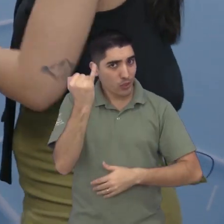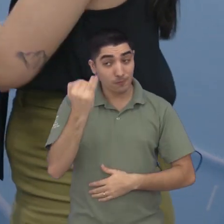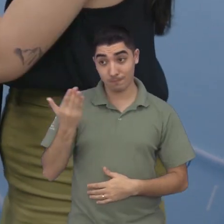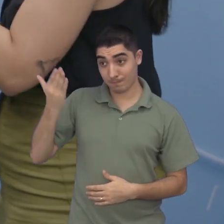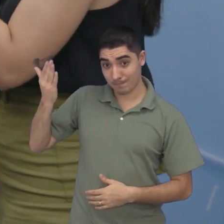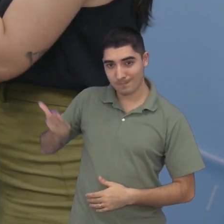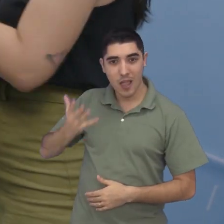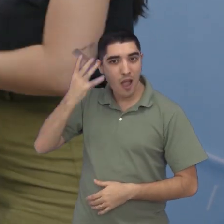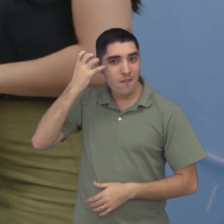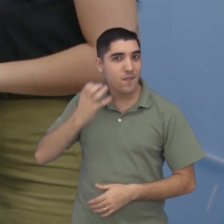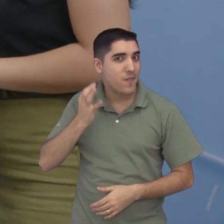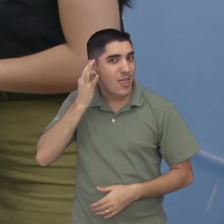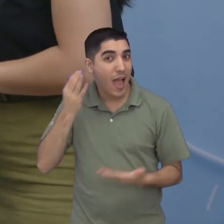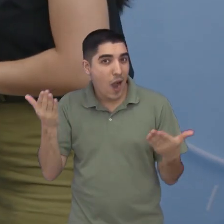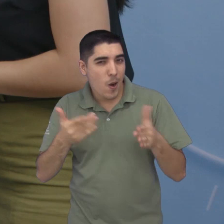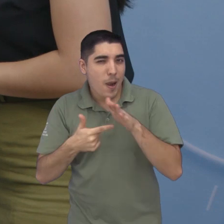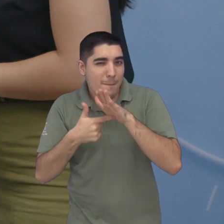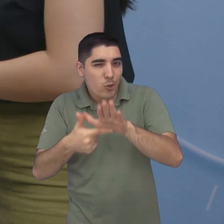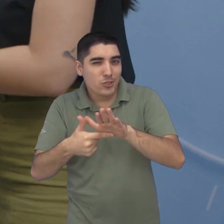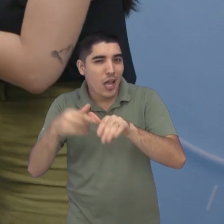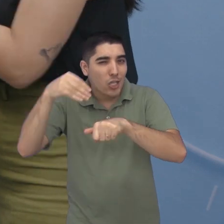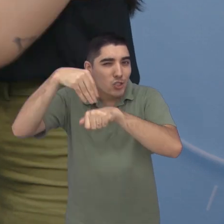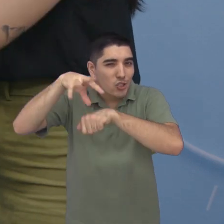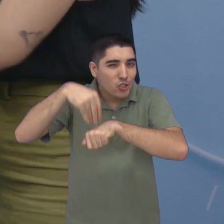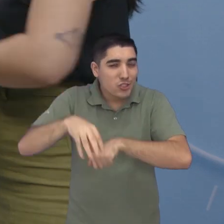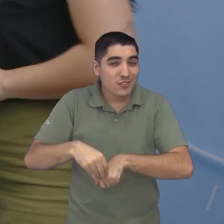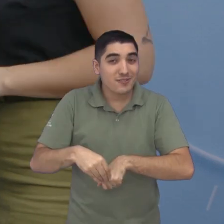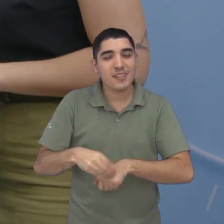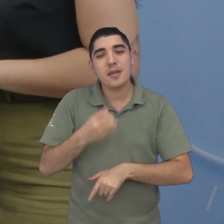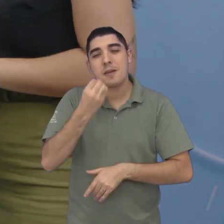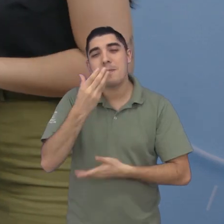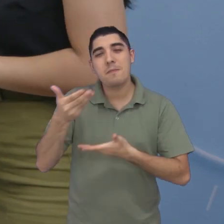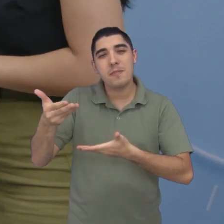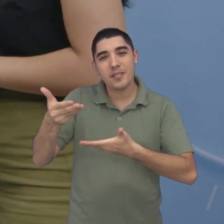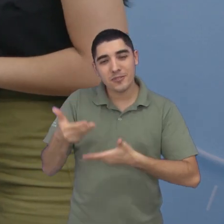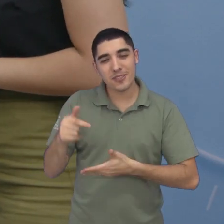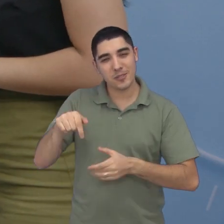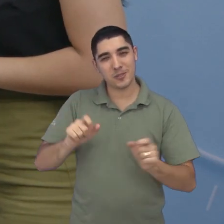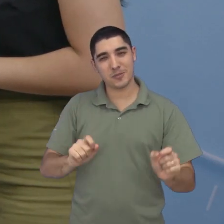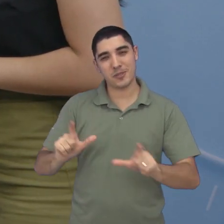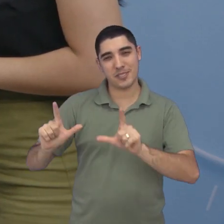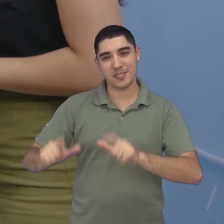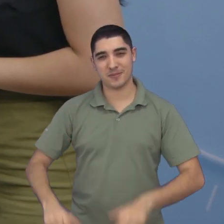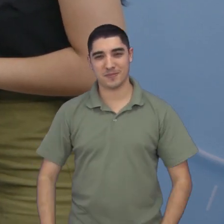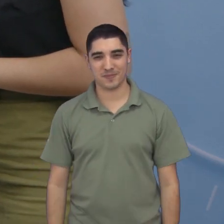então, traz algumas para a gente, né, Fer? Seja mais uma vez muito bem-vinda no Diálogos.